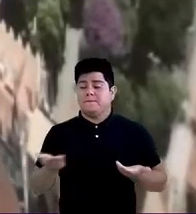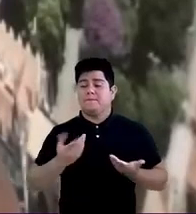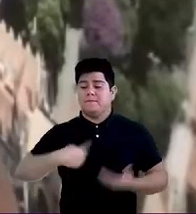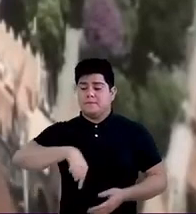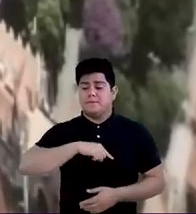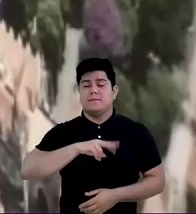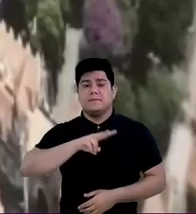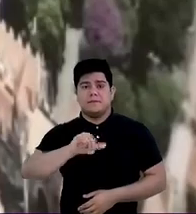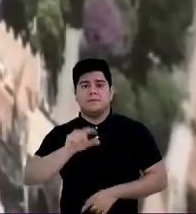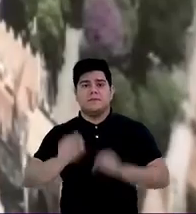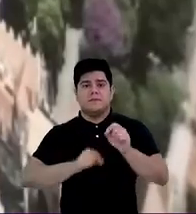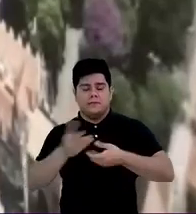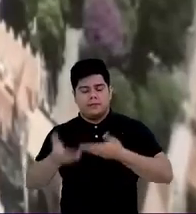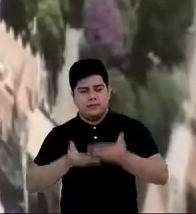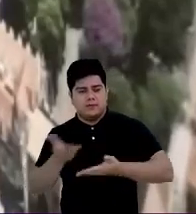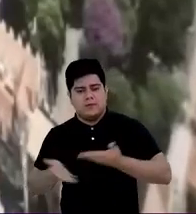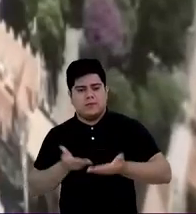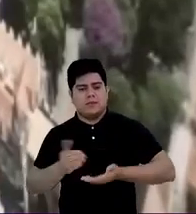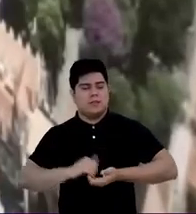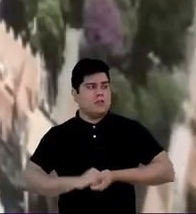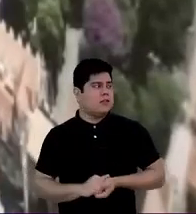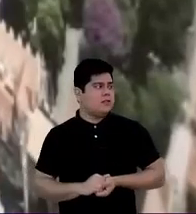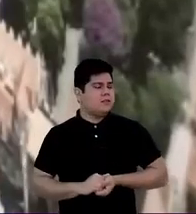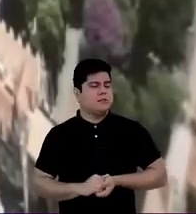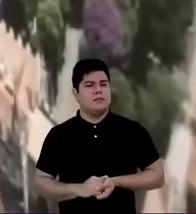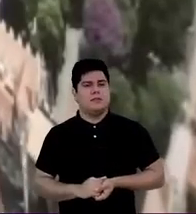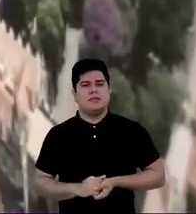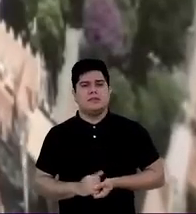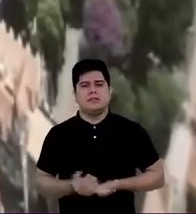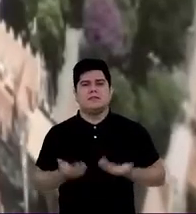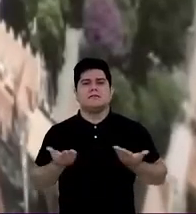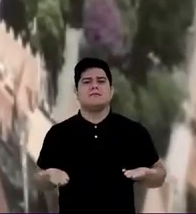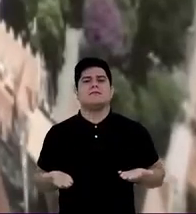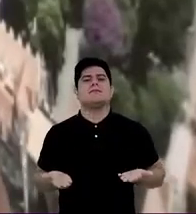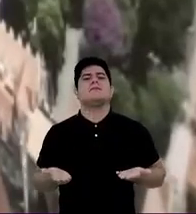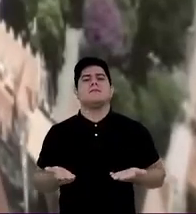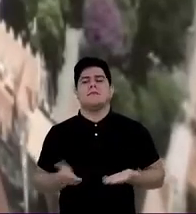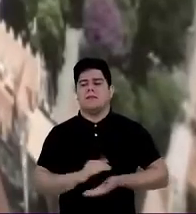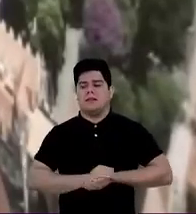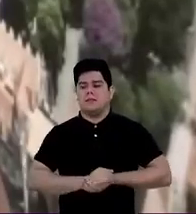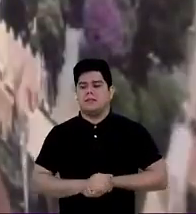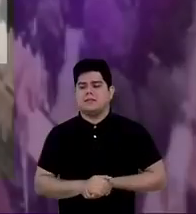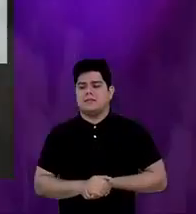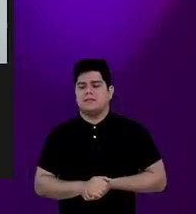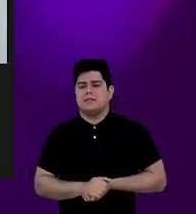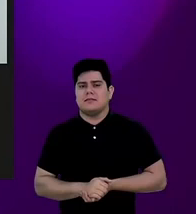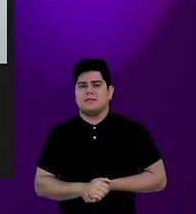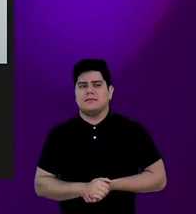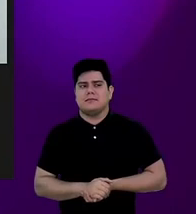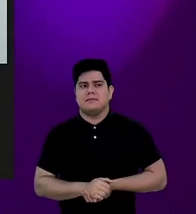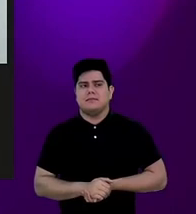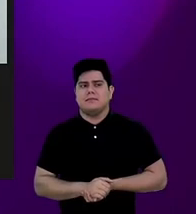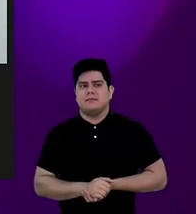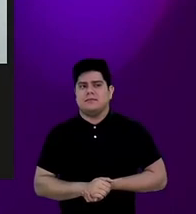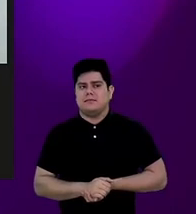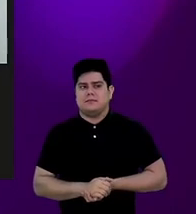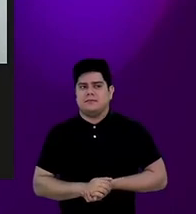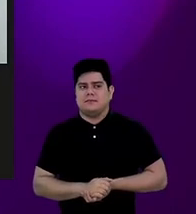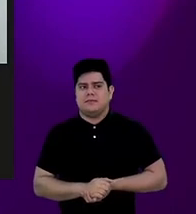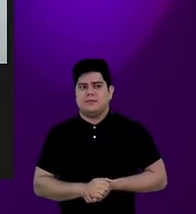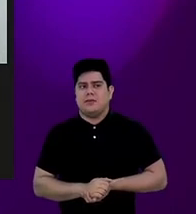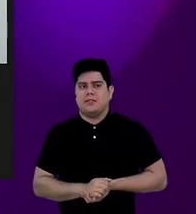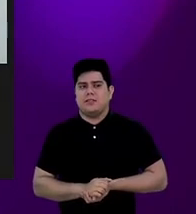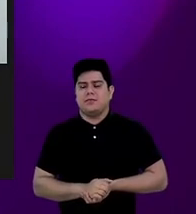o manejo dessa nova modalidade de tratamento. Nelson, por favor, você tem a palavra. Obrigado por